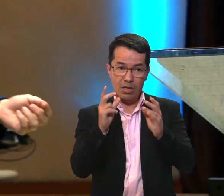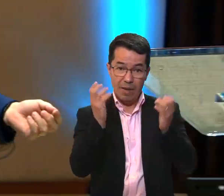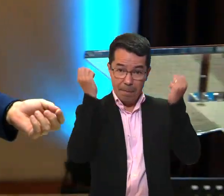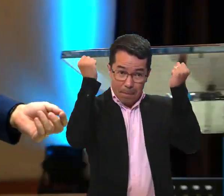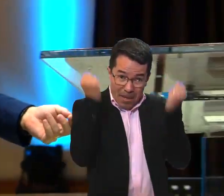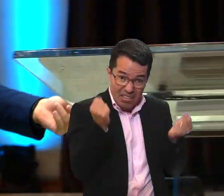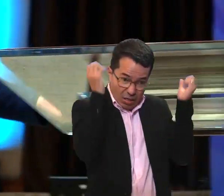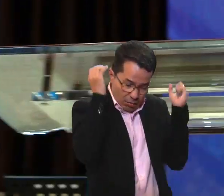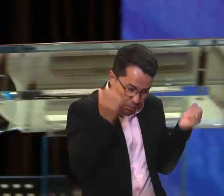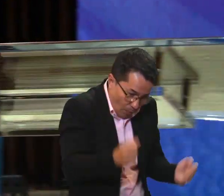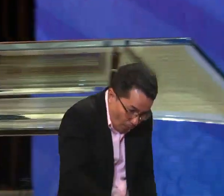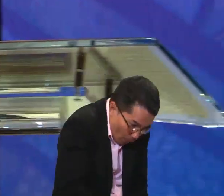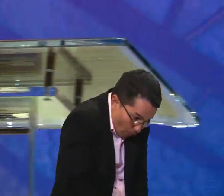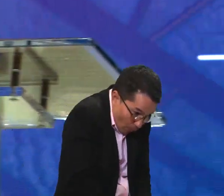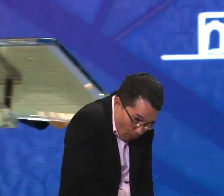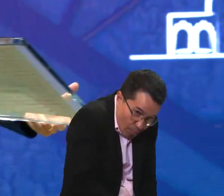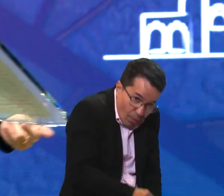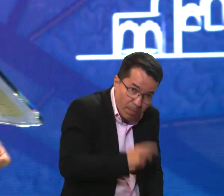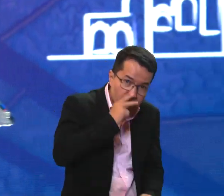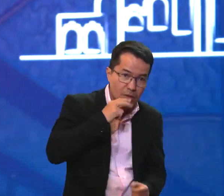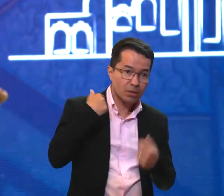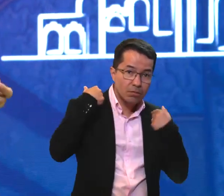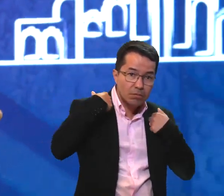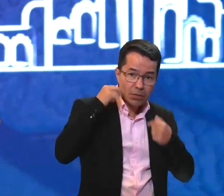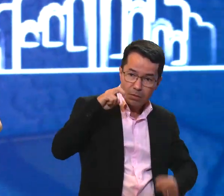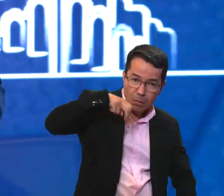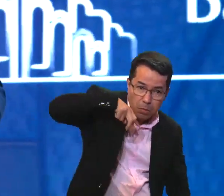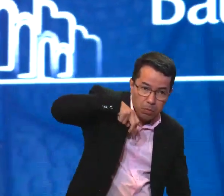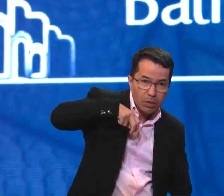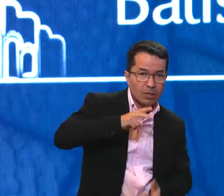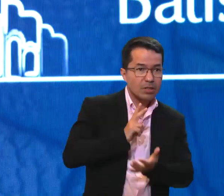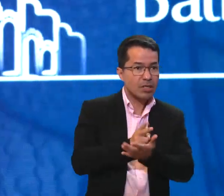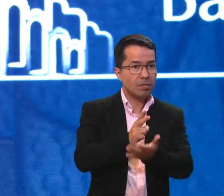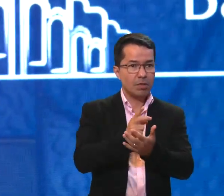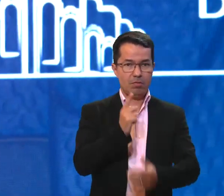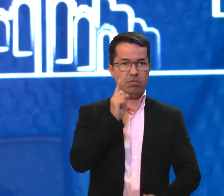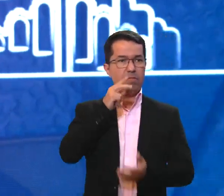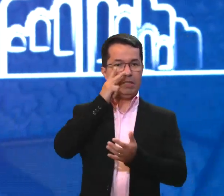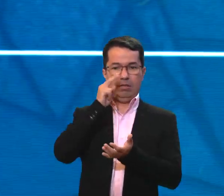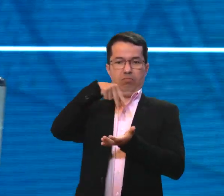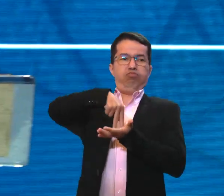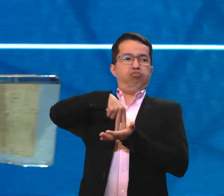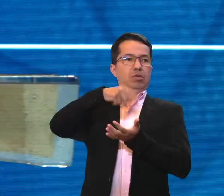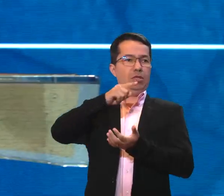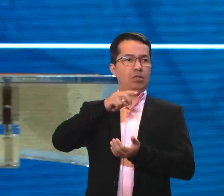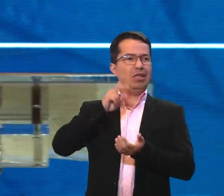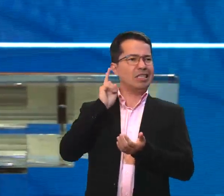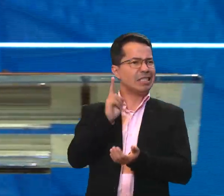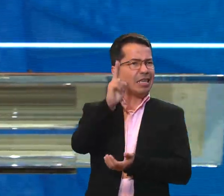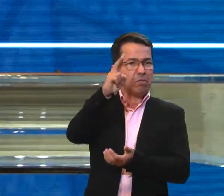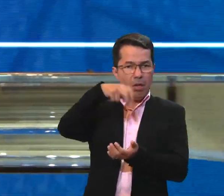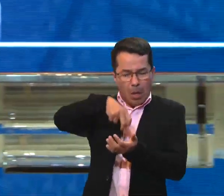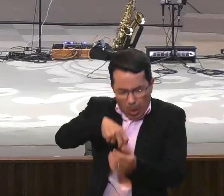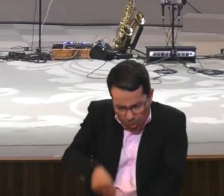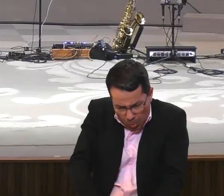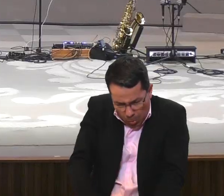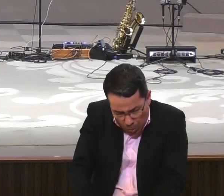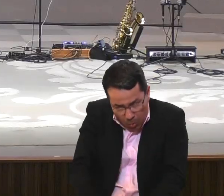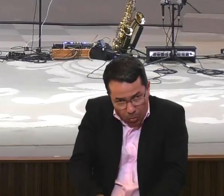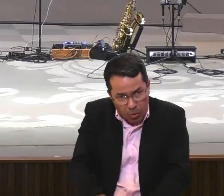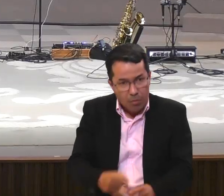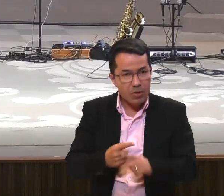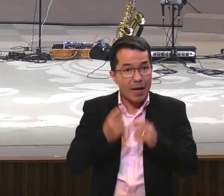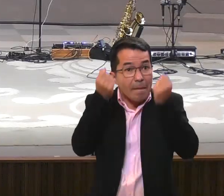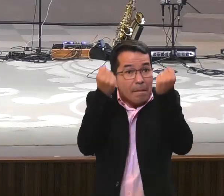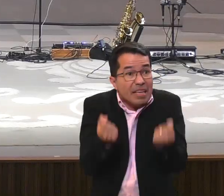Também significa subjugar, porque nos tempos antigos, quando eles conquistavam o inimigo, a maneira de expressar que